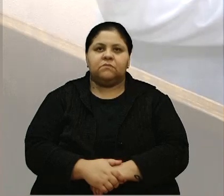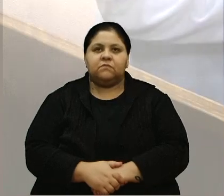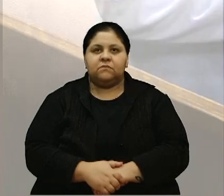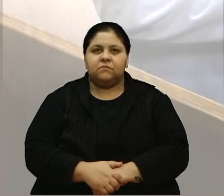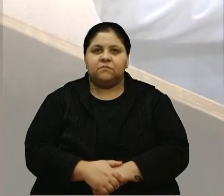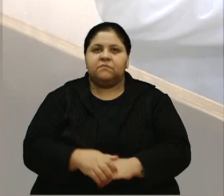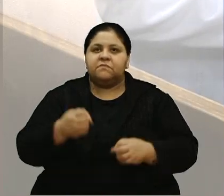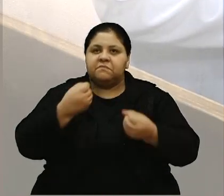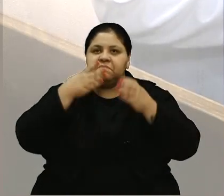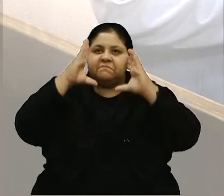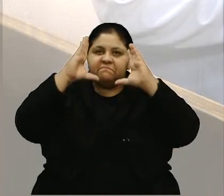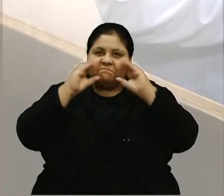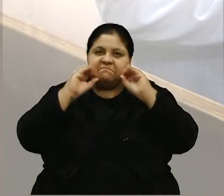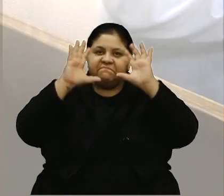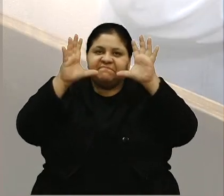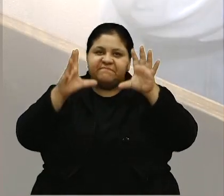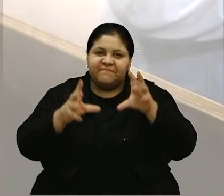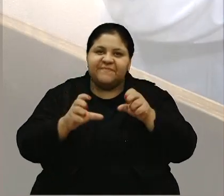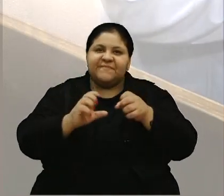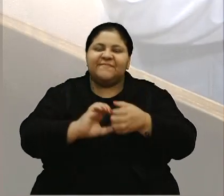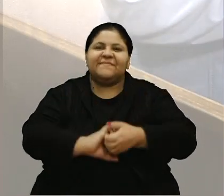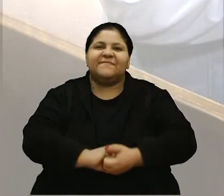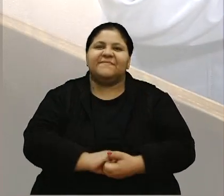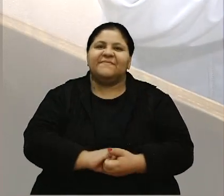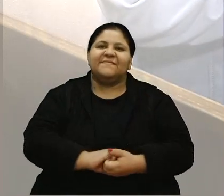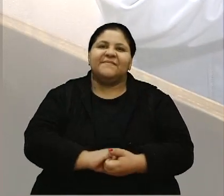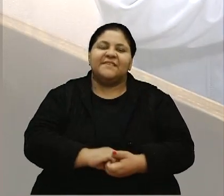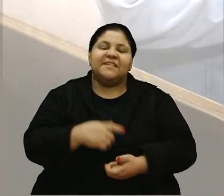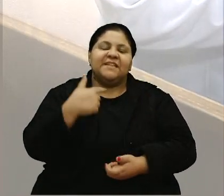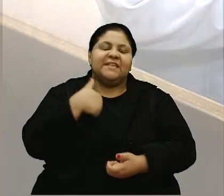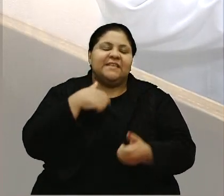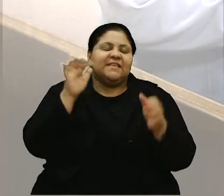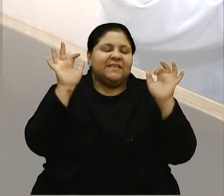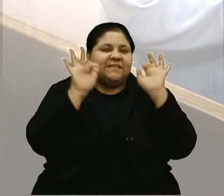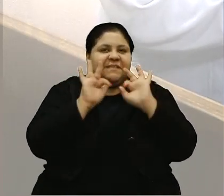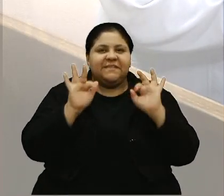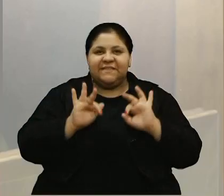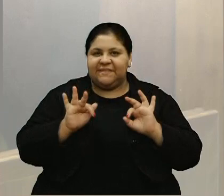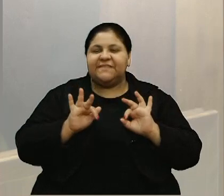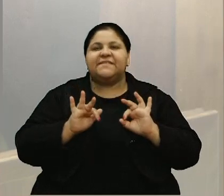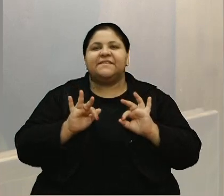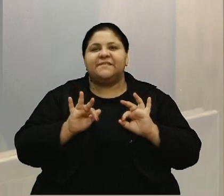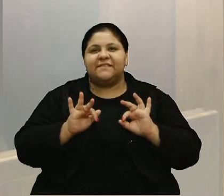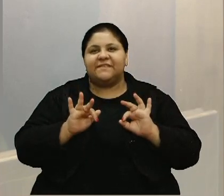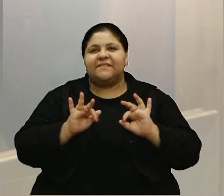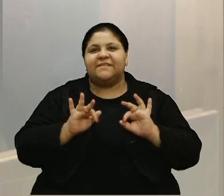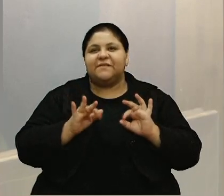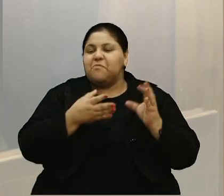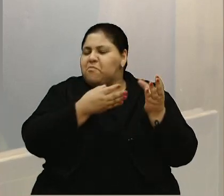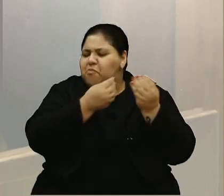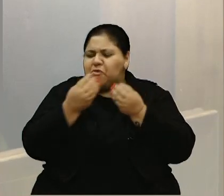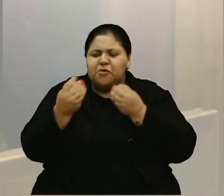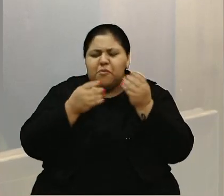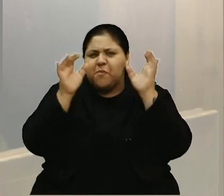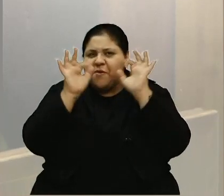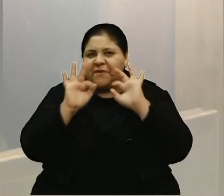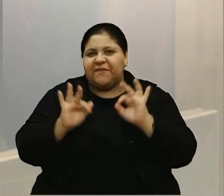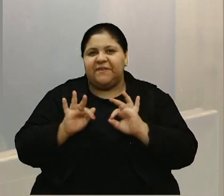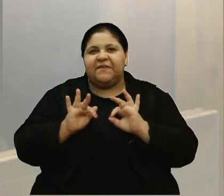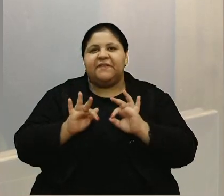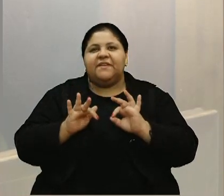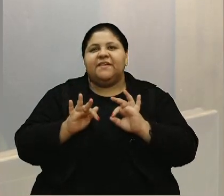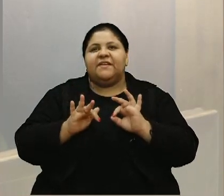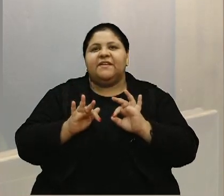Então, boa noite a todos. Estou muito feliz, muito feliz, muito feliz. E tenho